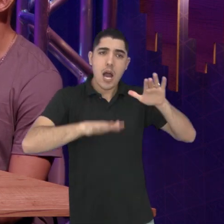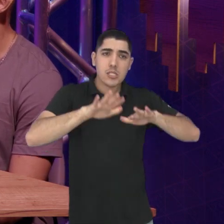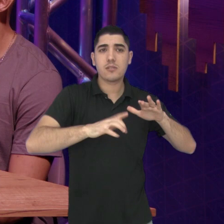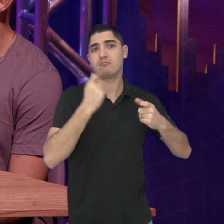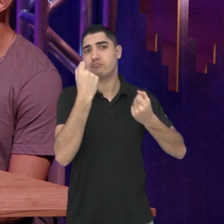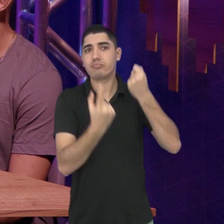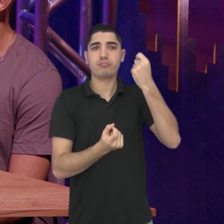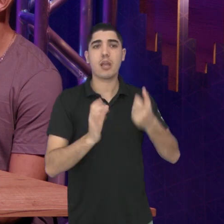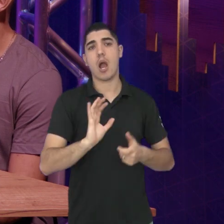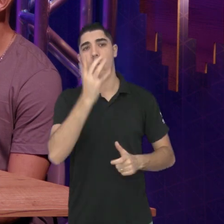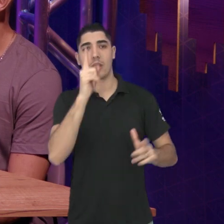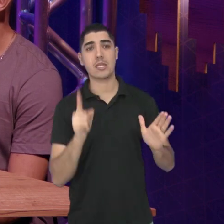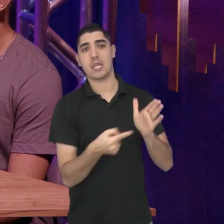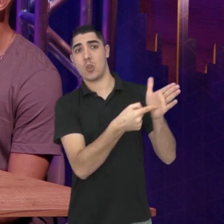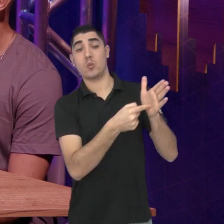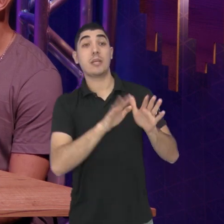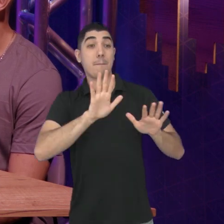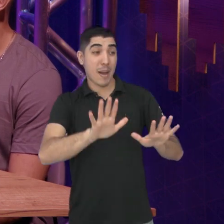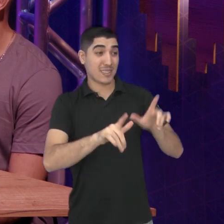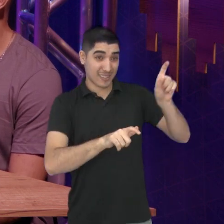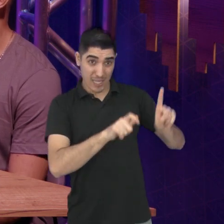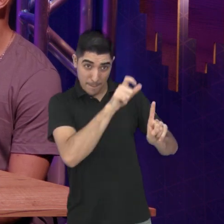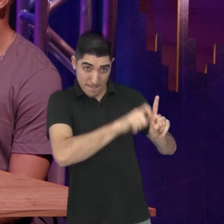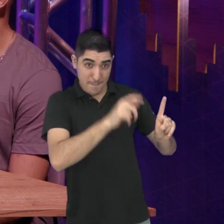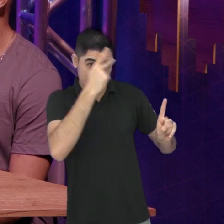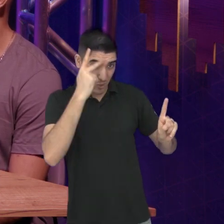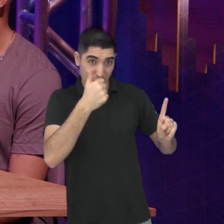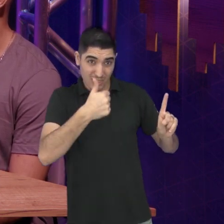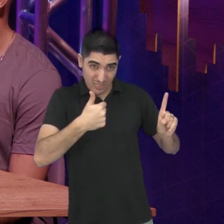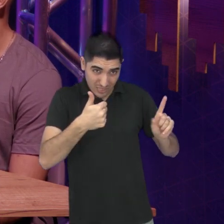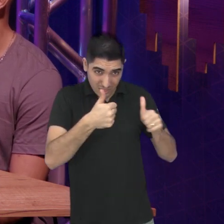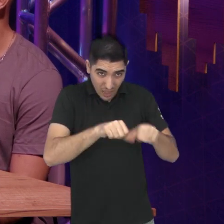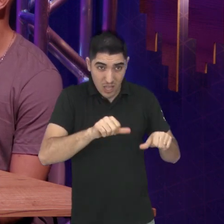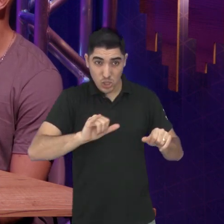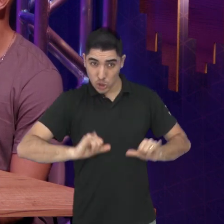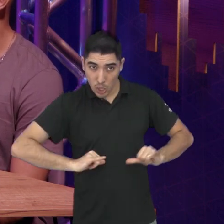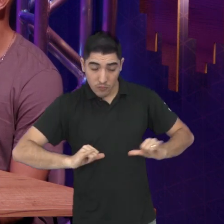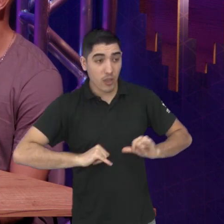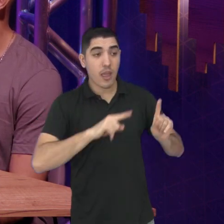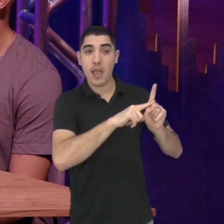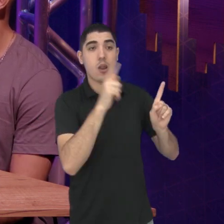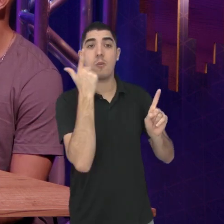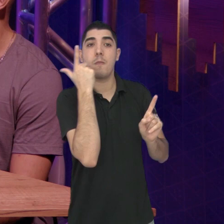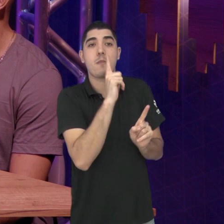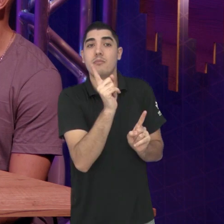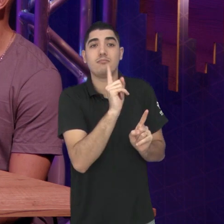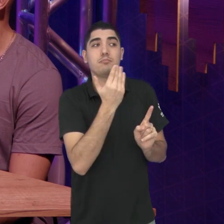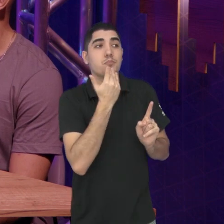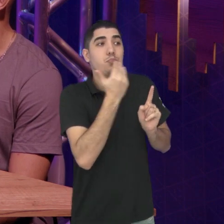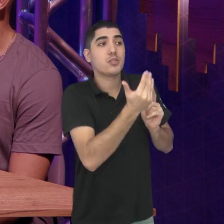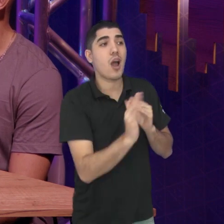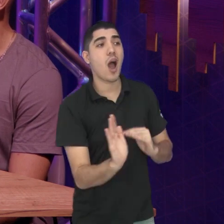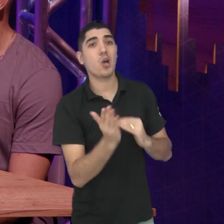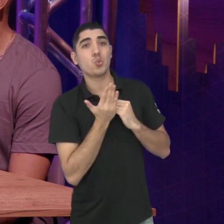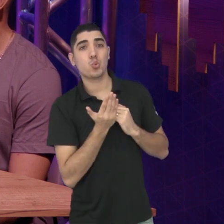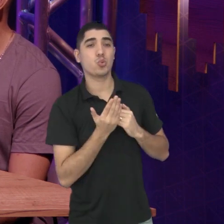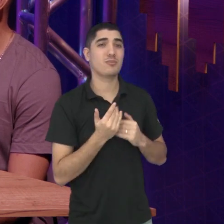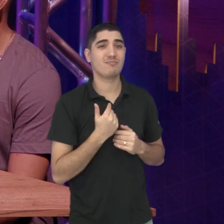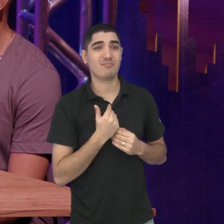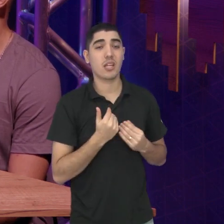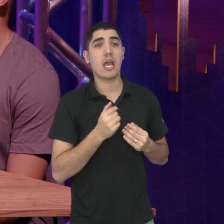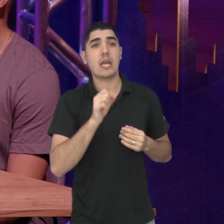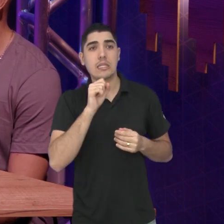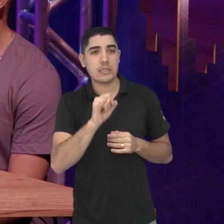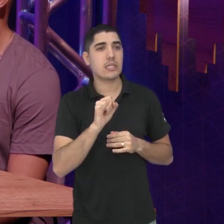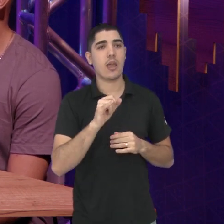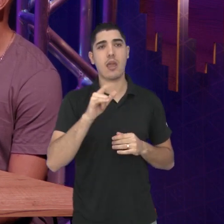mas pelo trabalhador ele tá nessa situação, muitas vezes ele nem pede ajuda, assim, mesmo quando acontece alguma